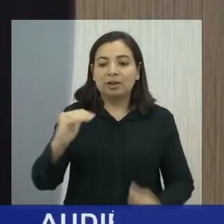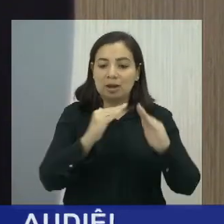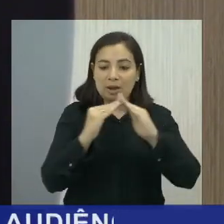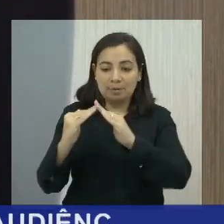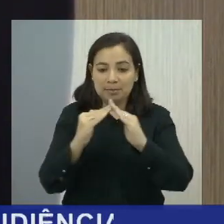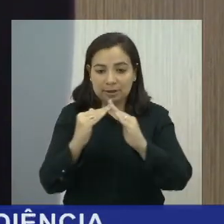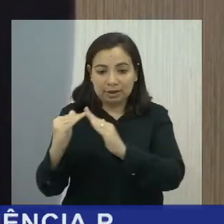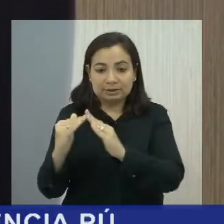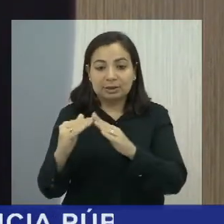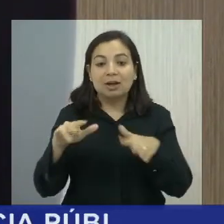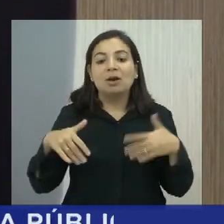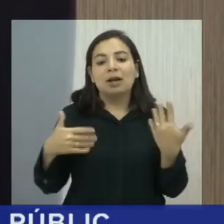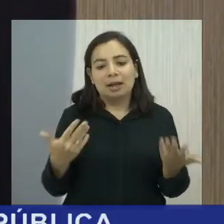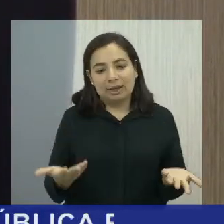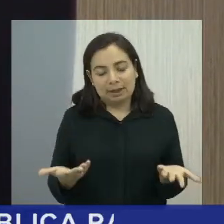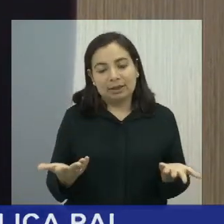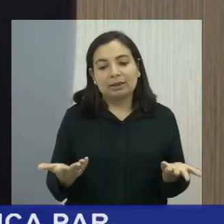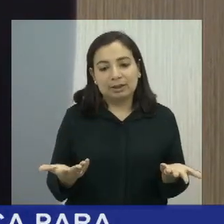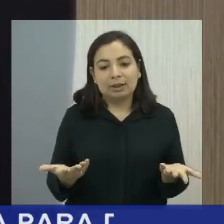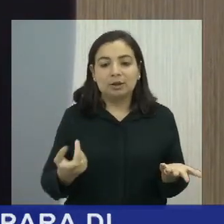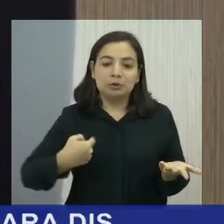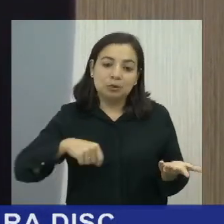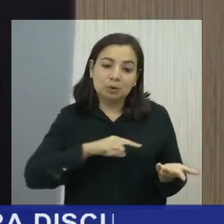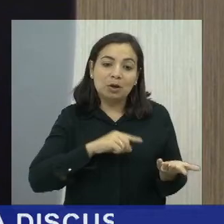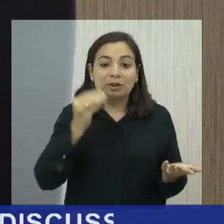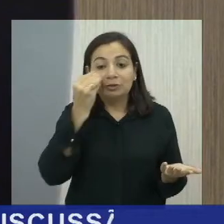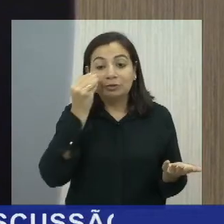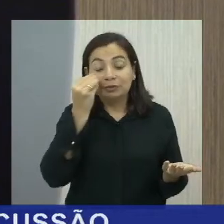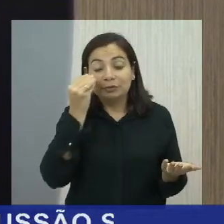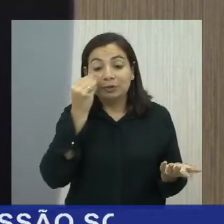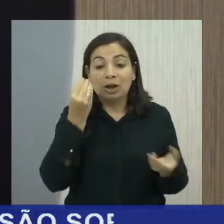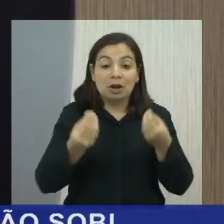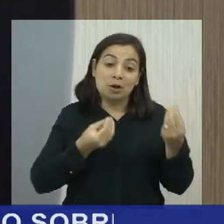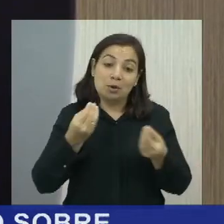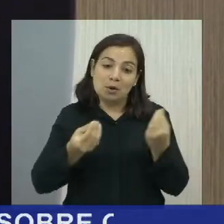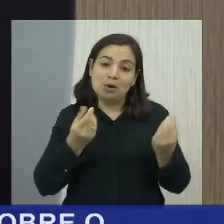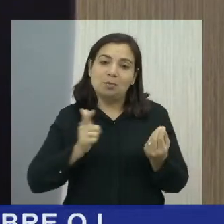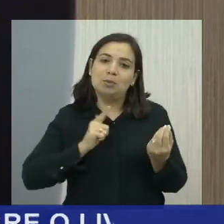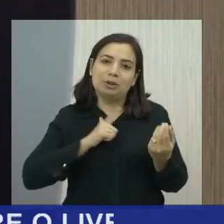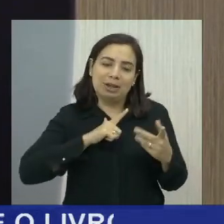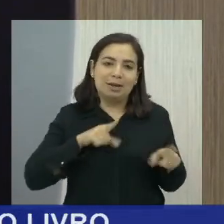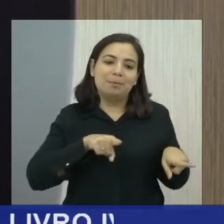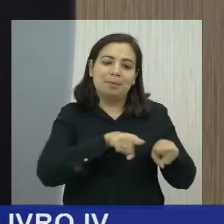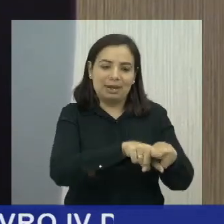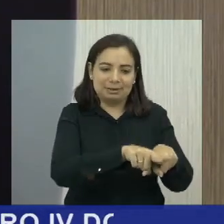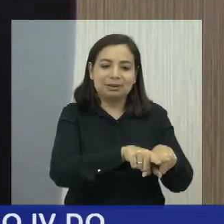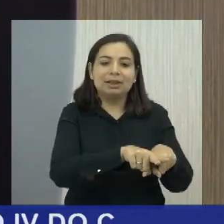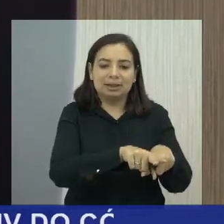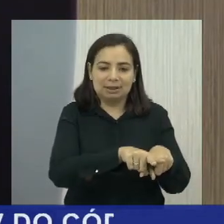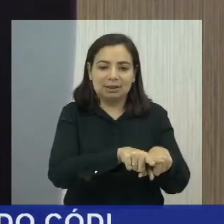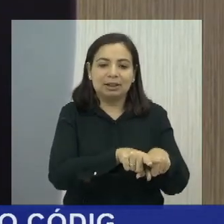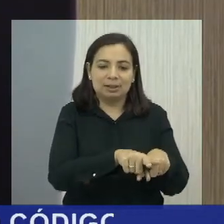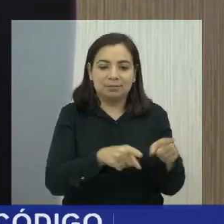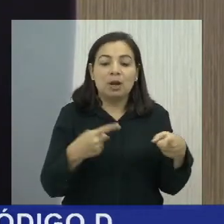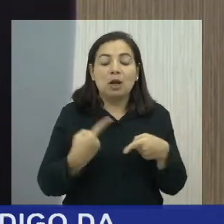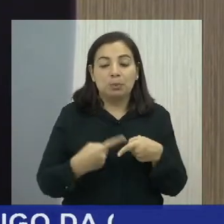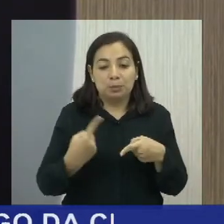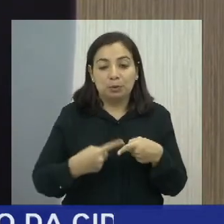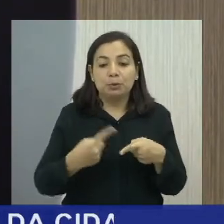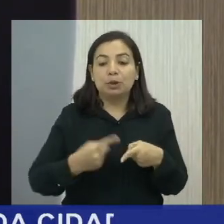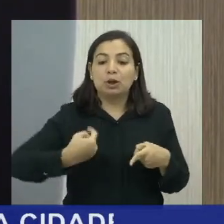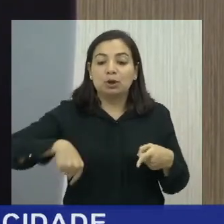gente fica realmente tentando ter uma parceria né, onde a gente